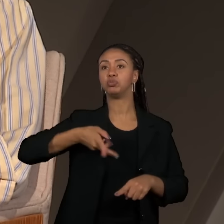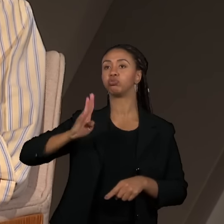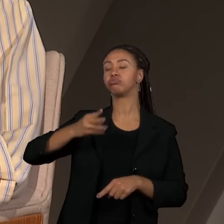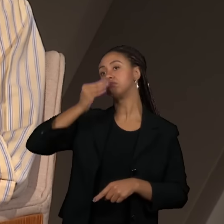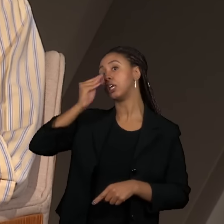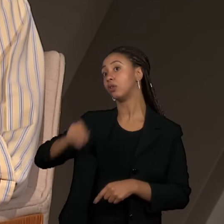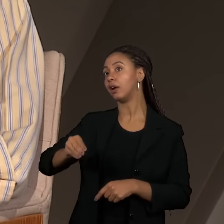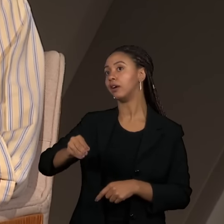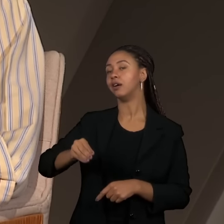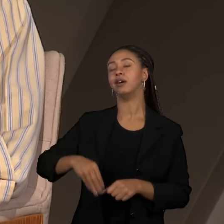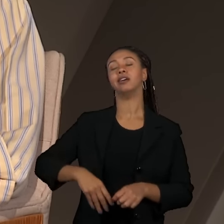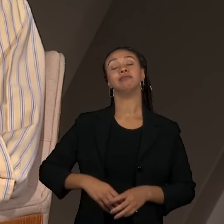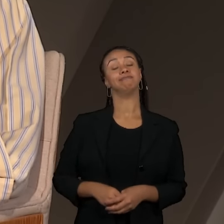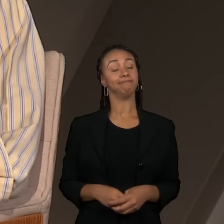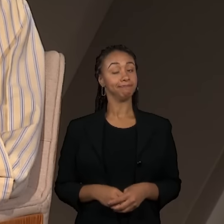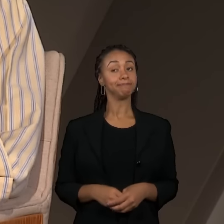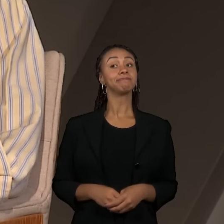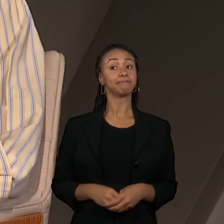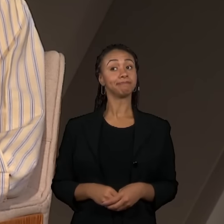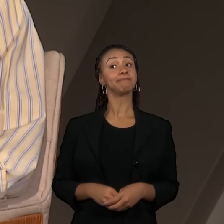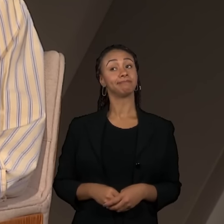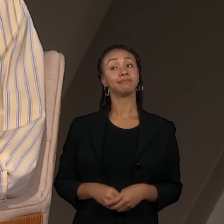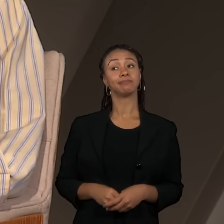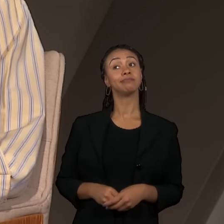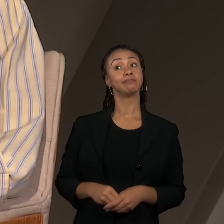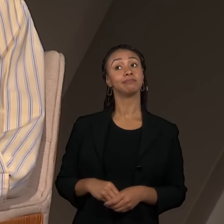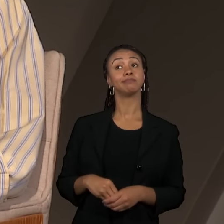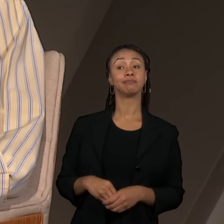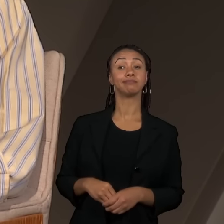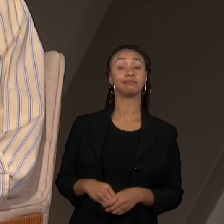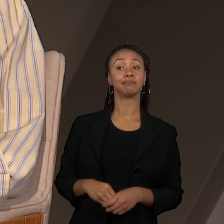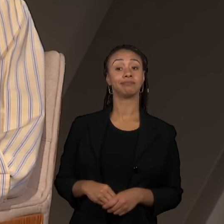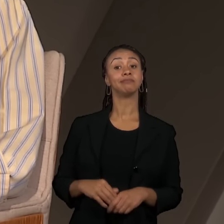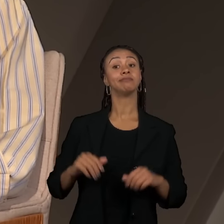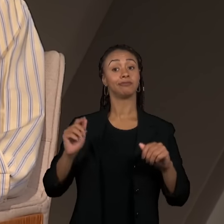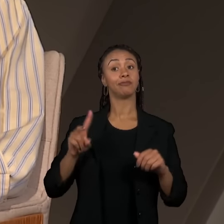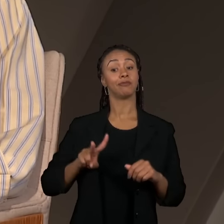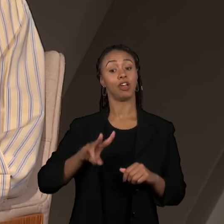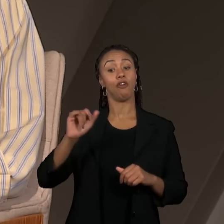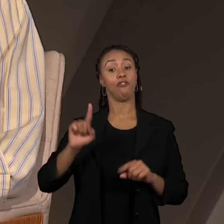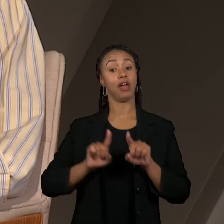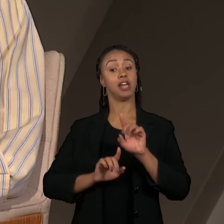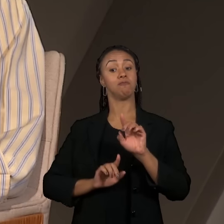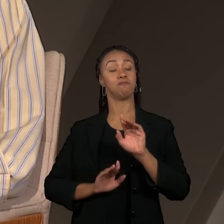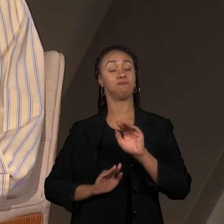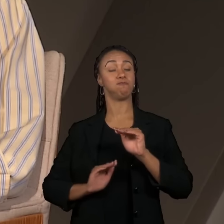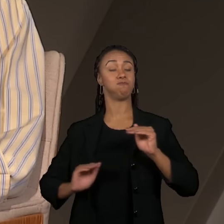Eh você realmente vai vai criar um foço ainda ainda maior porque